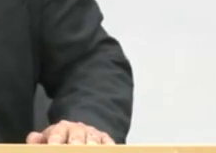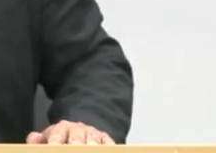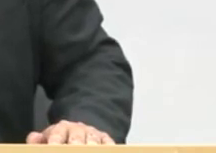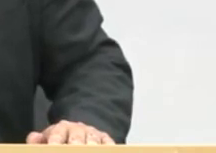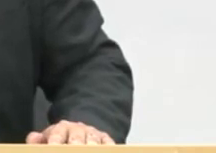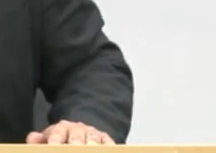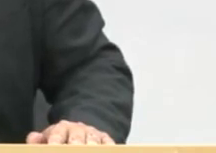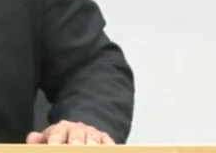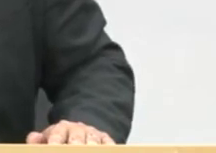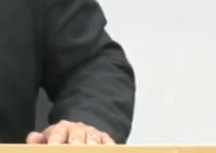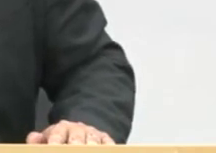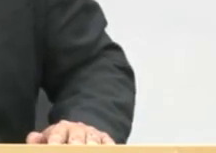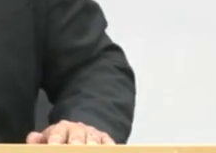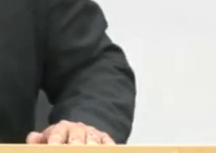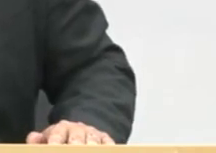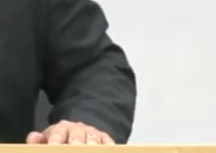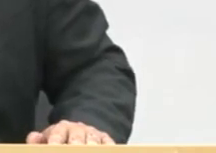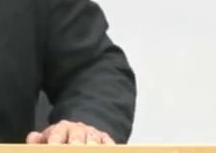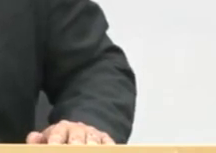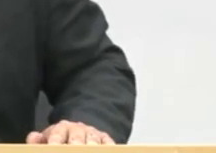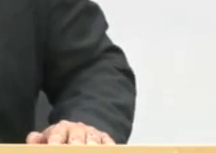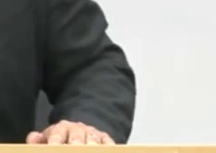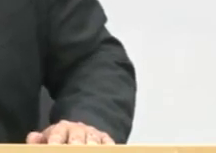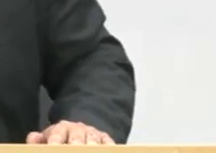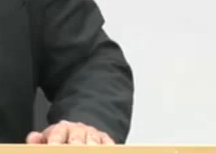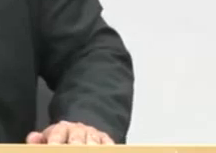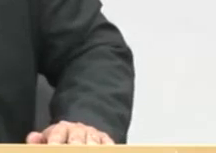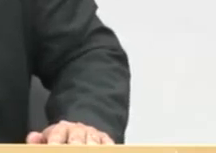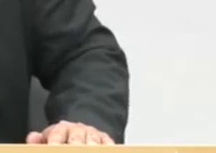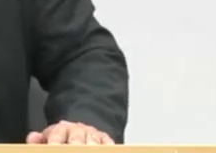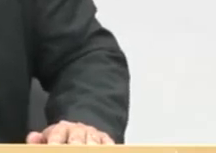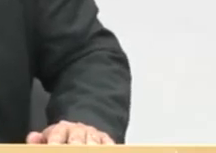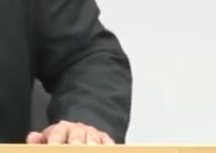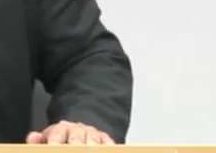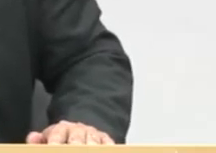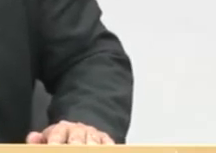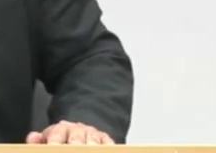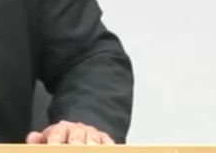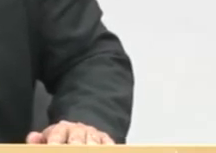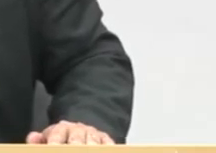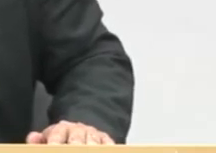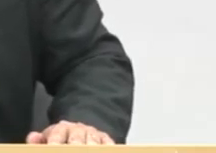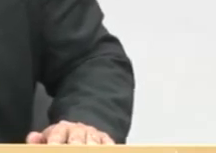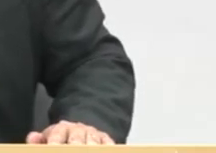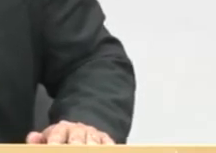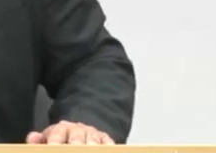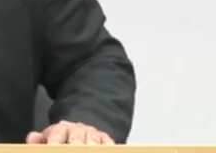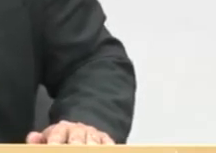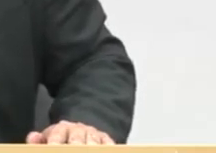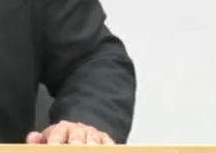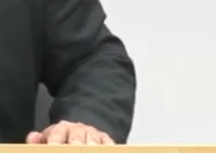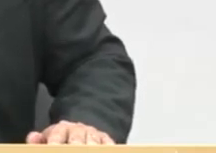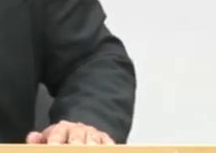ofensa, vereador, palavra de baixo escalão e parar vereador no meio da fala. Porque,